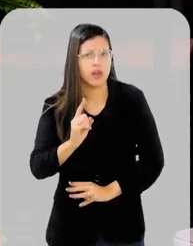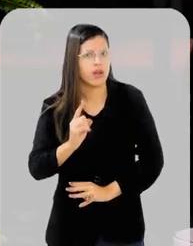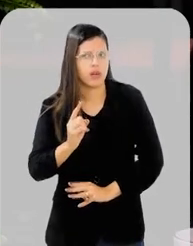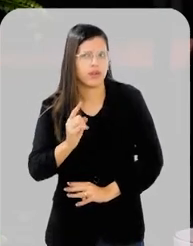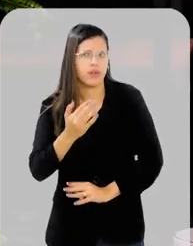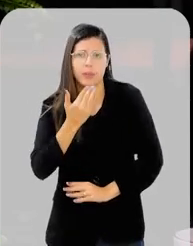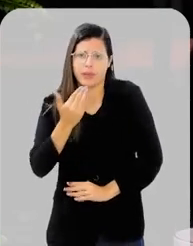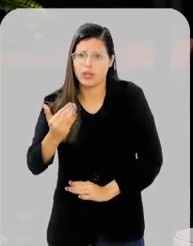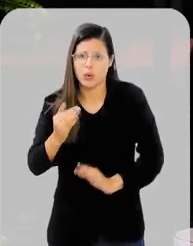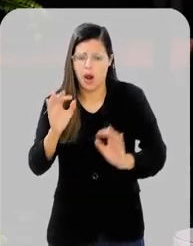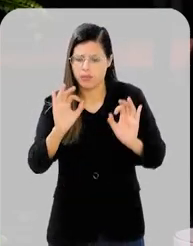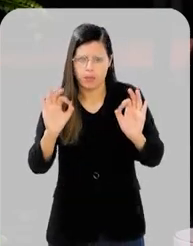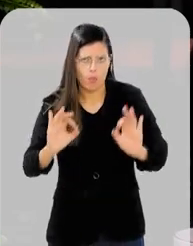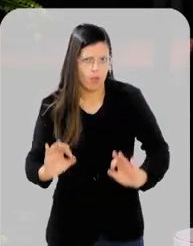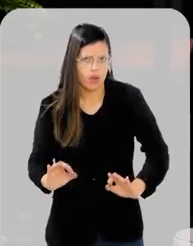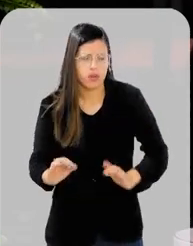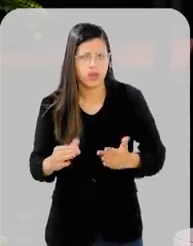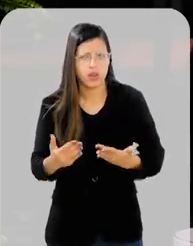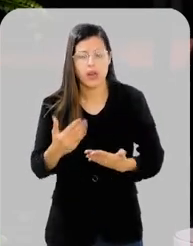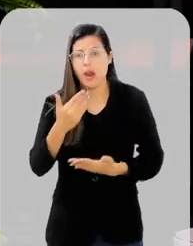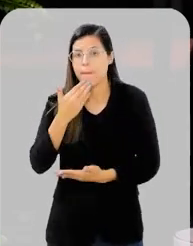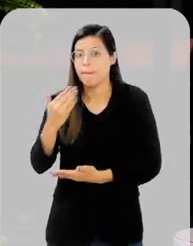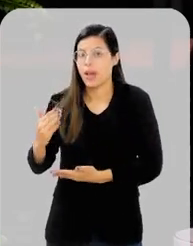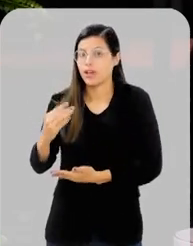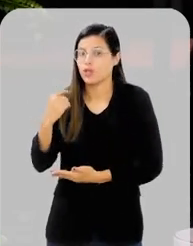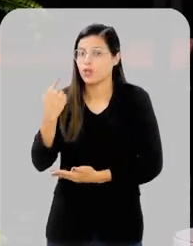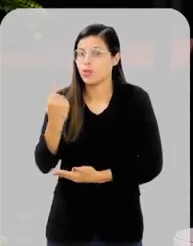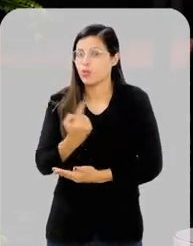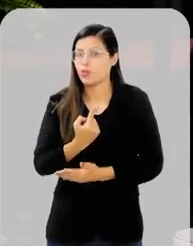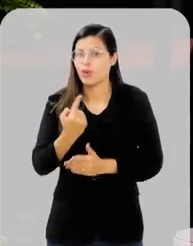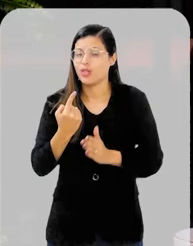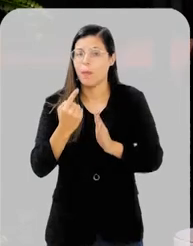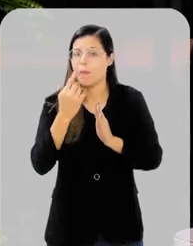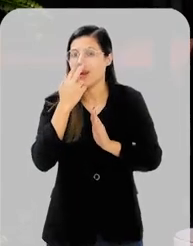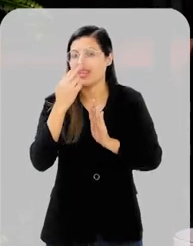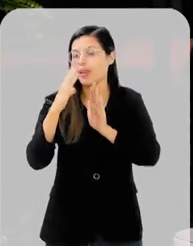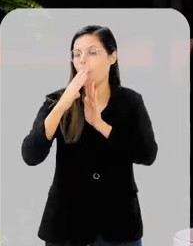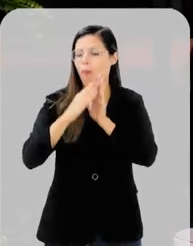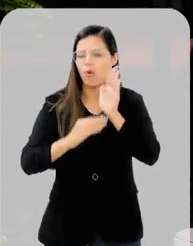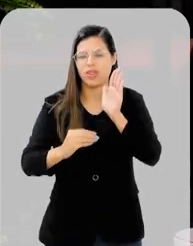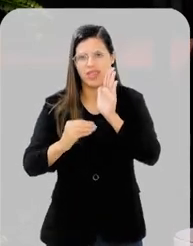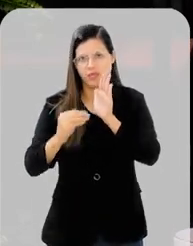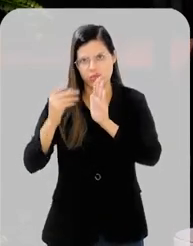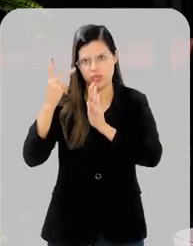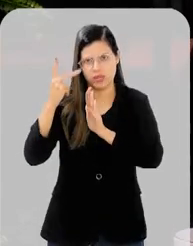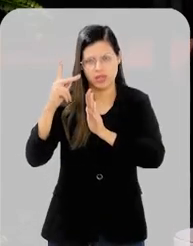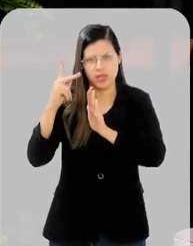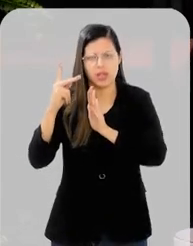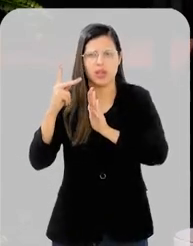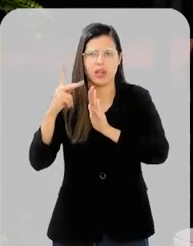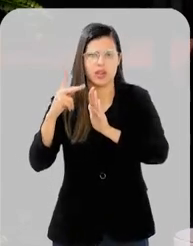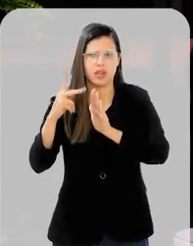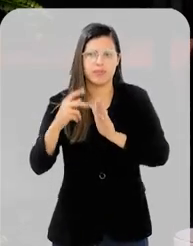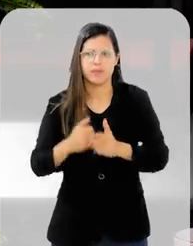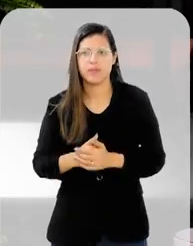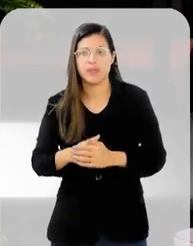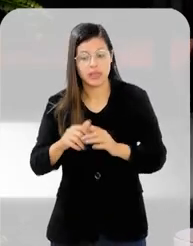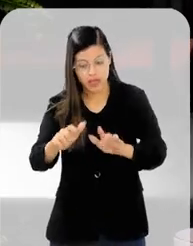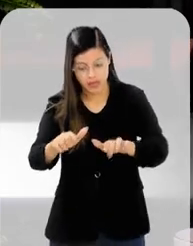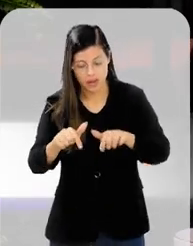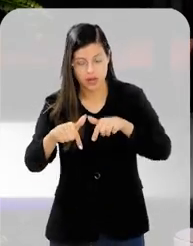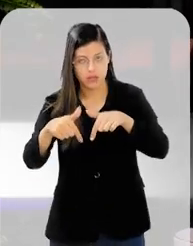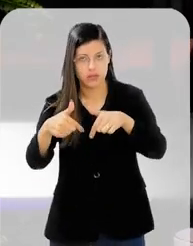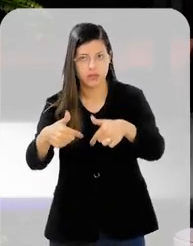pediu a ninguém Jesus pede claramente que nós sejamos espelho dele Imagem e Semelhança dele